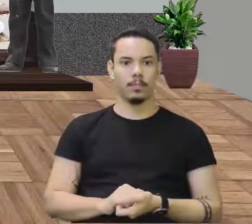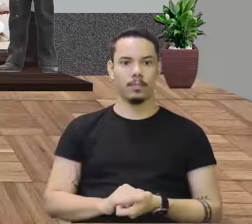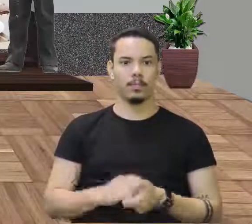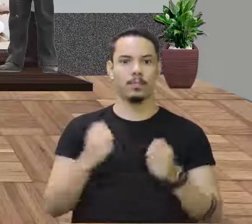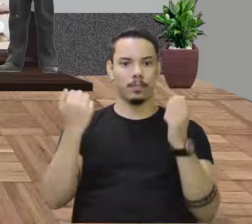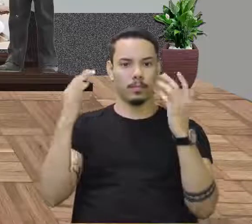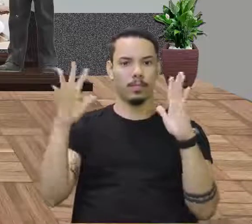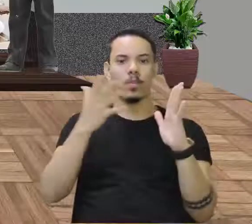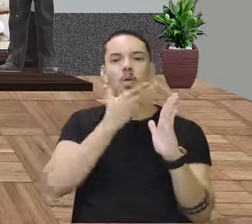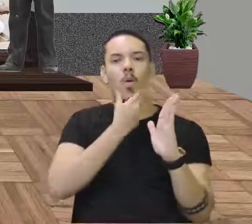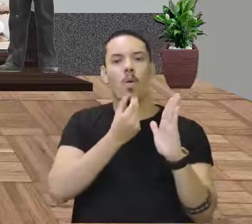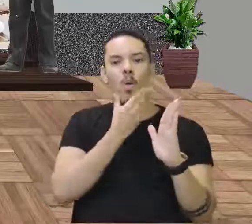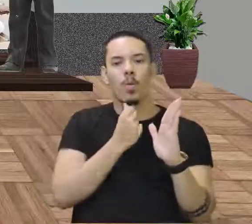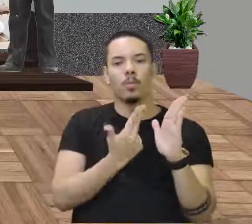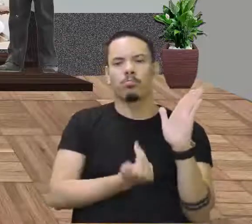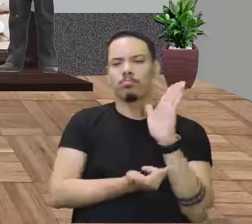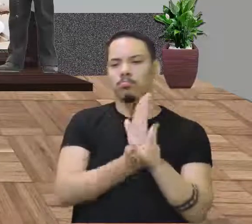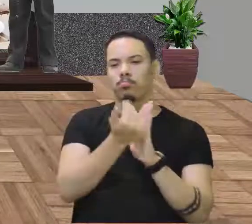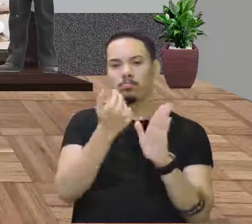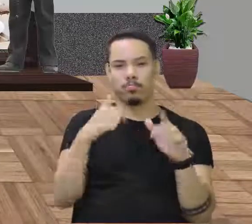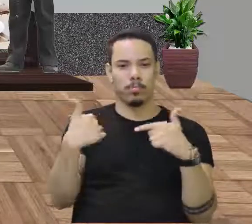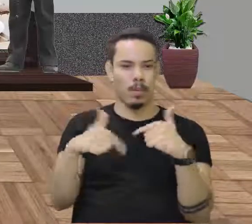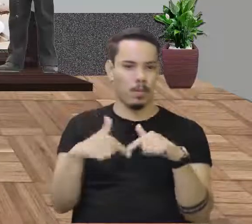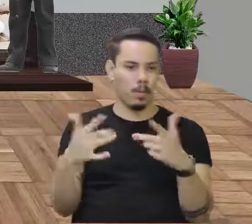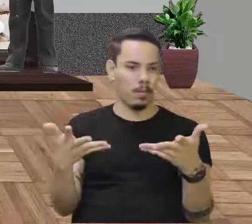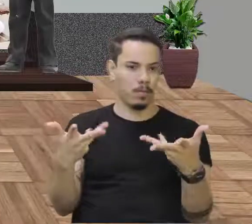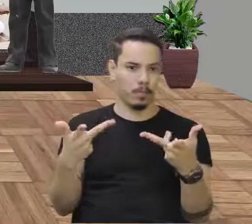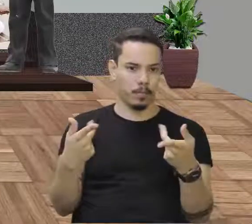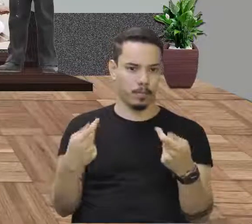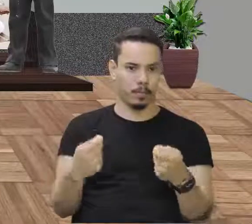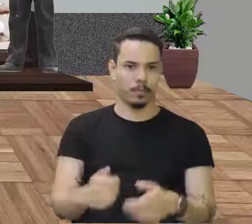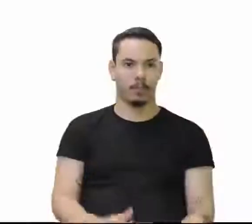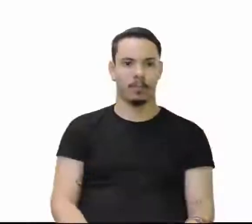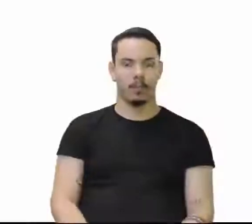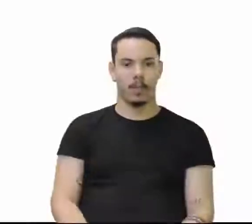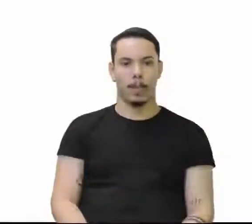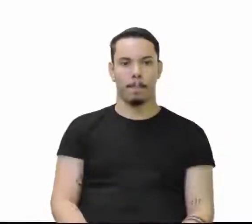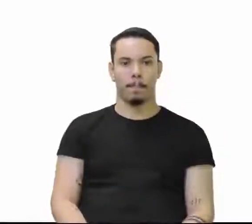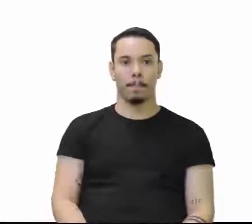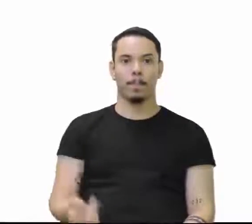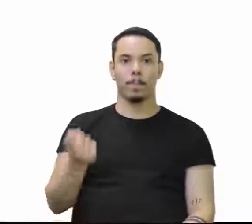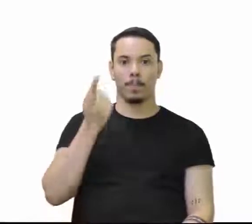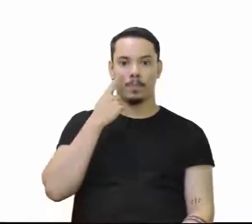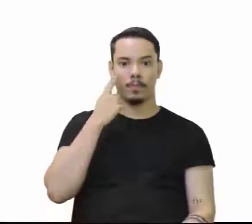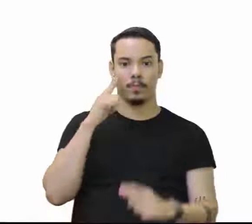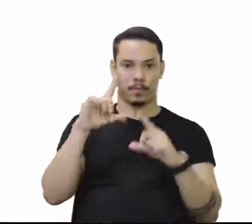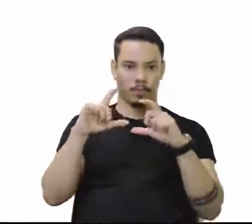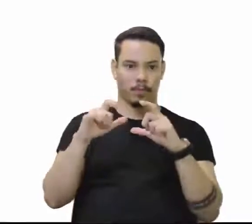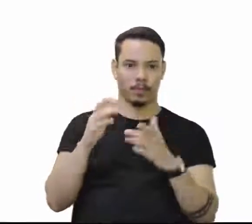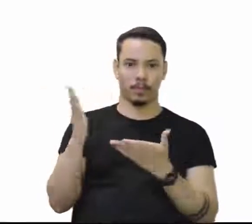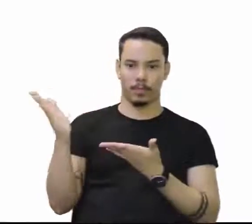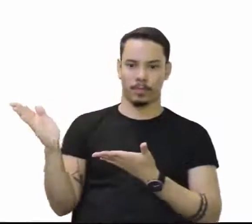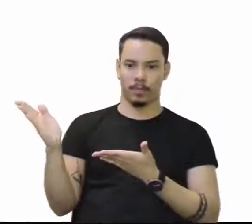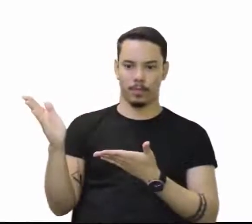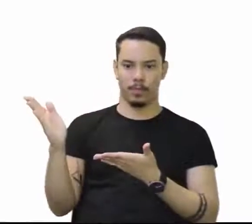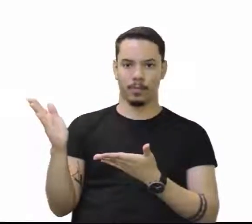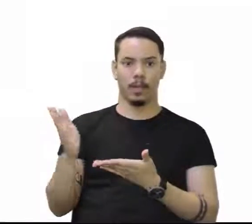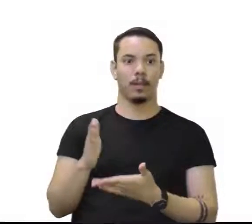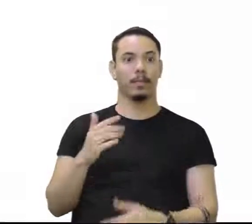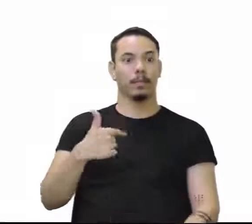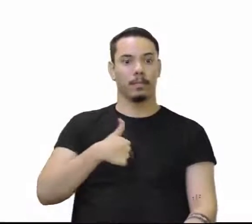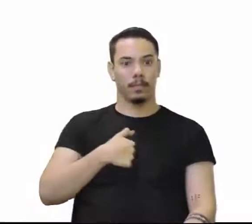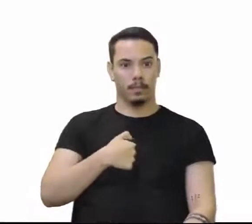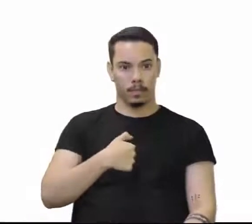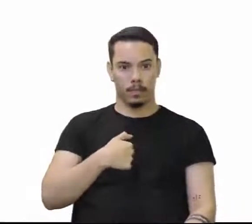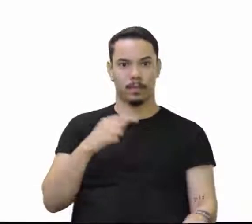Parabéns, Luiz, aí, por esse trabalho. Vamos lá. Na tela aí, olha essa outra fotografia aí para vocês. Getúlio